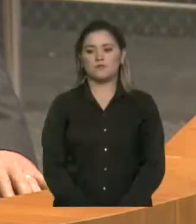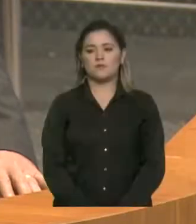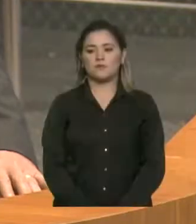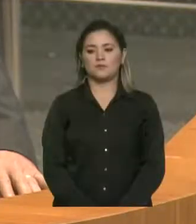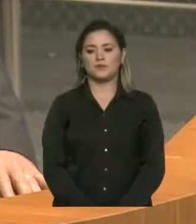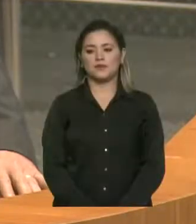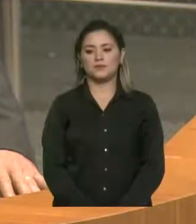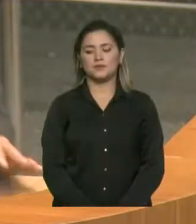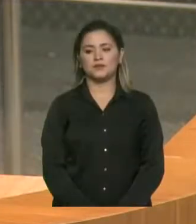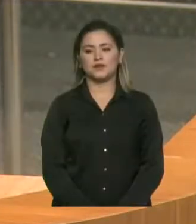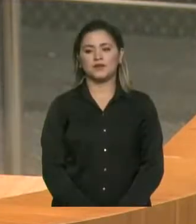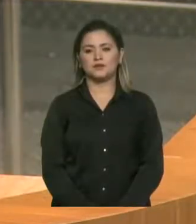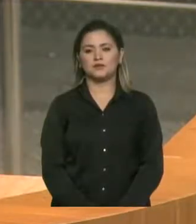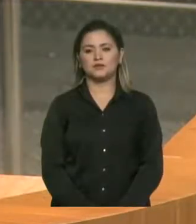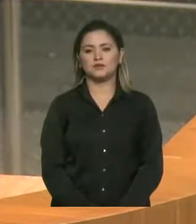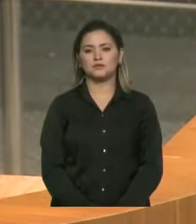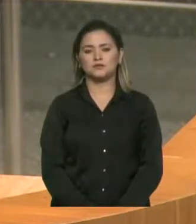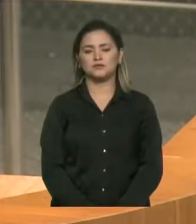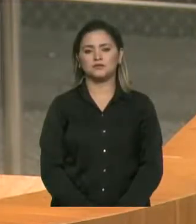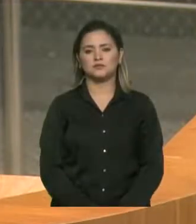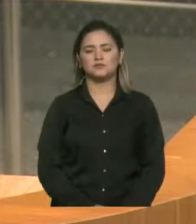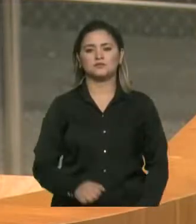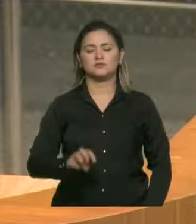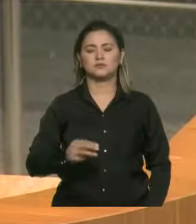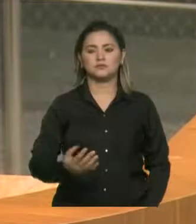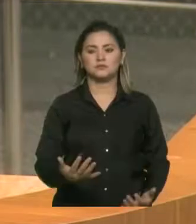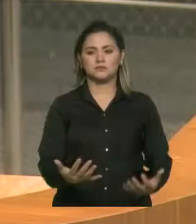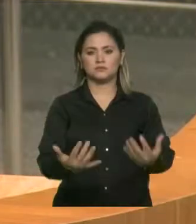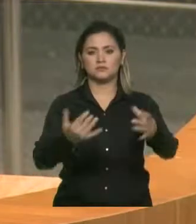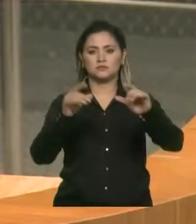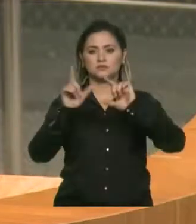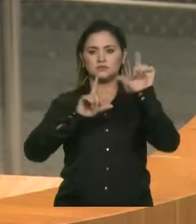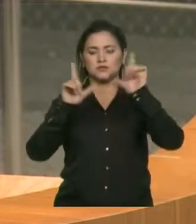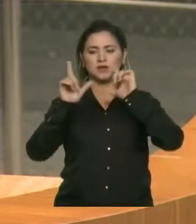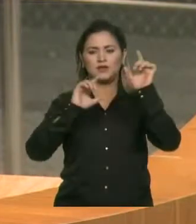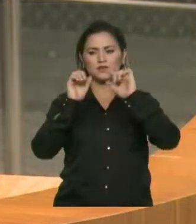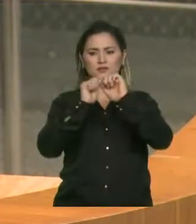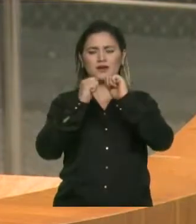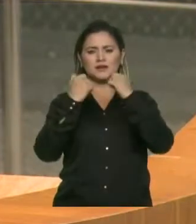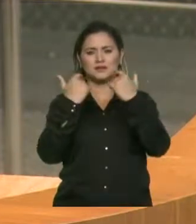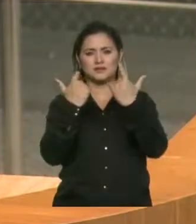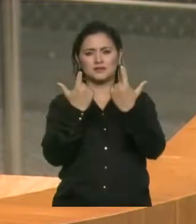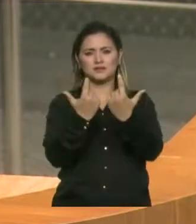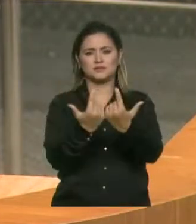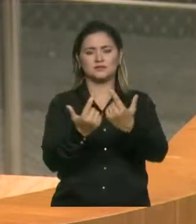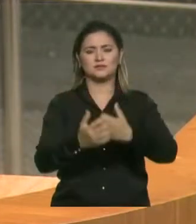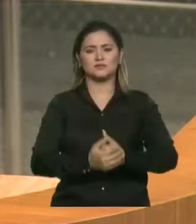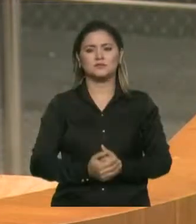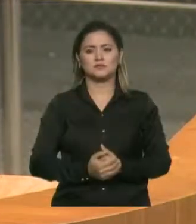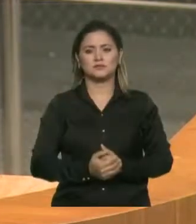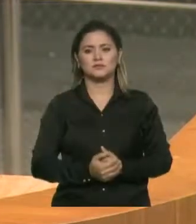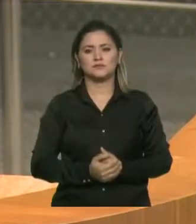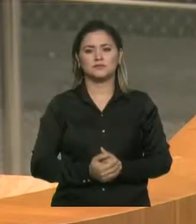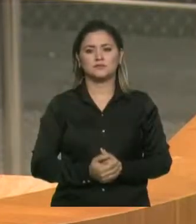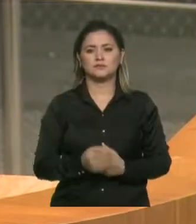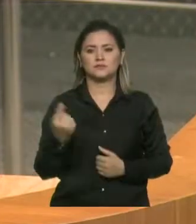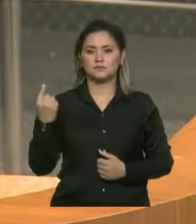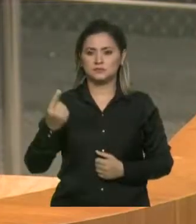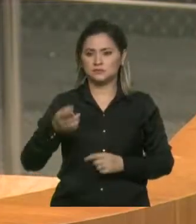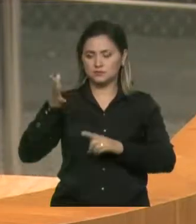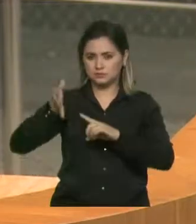aqueles também que nos acompanham pela TV Assembleia. Senhor presidente, subo mais uma vez a esta